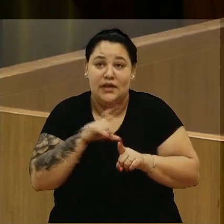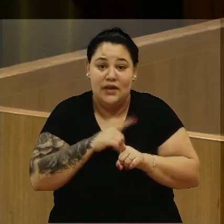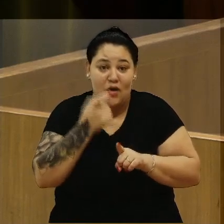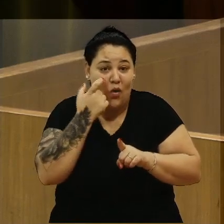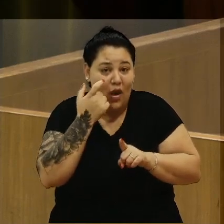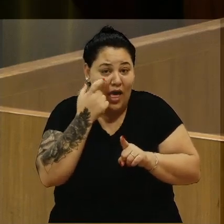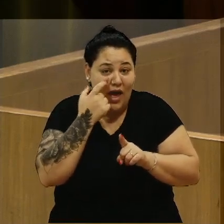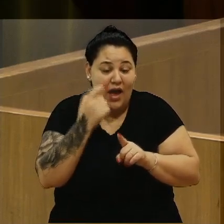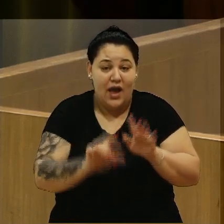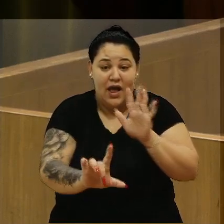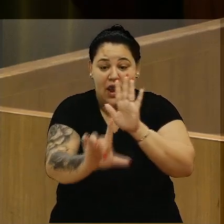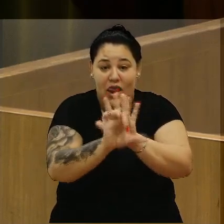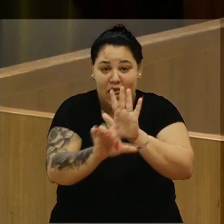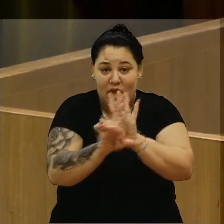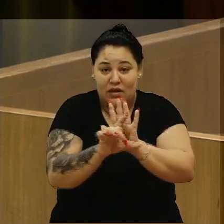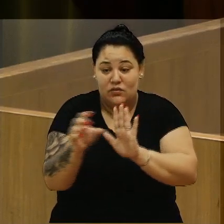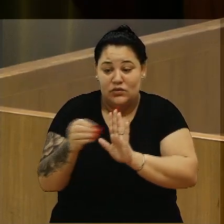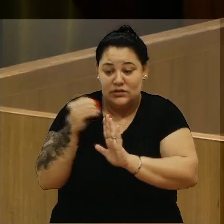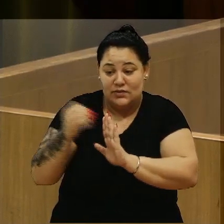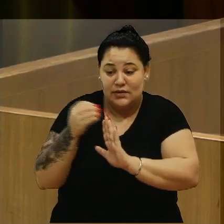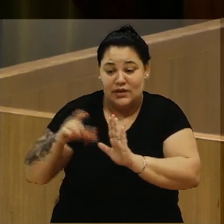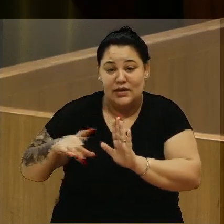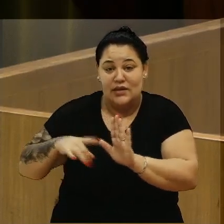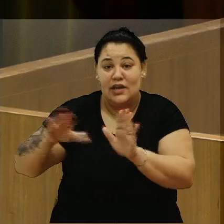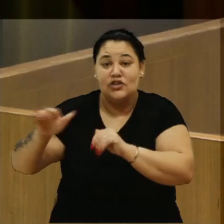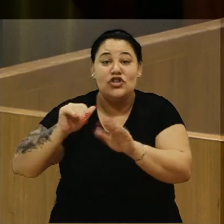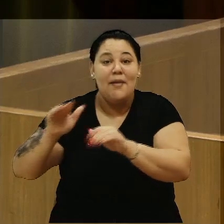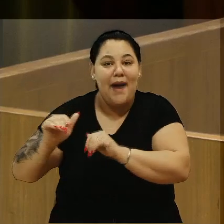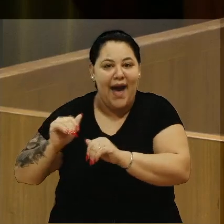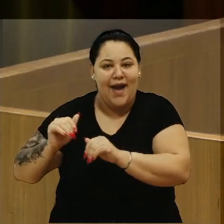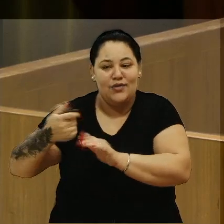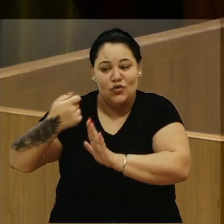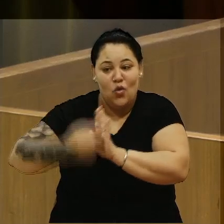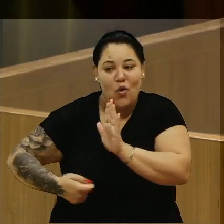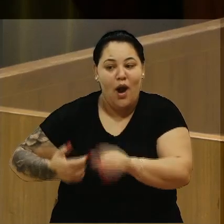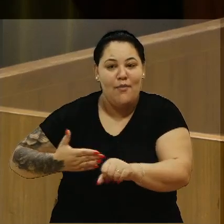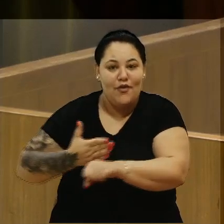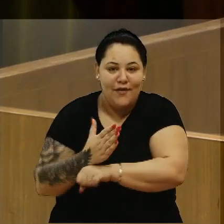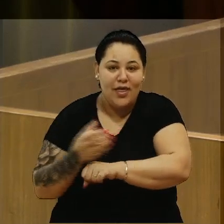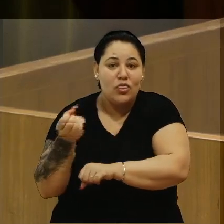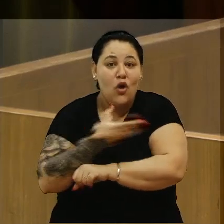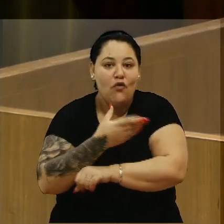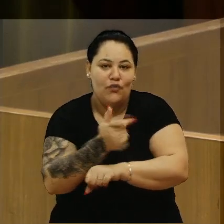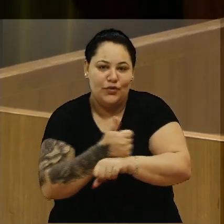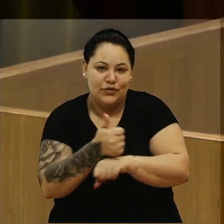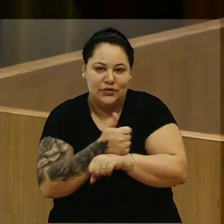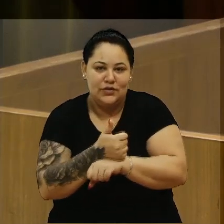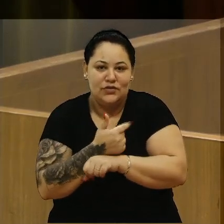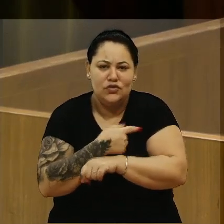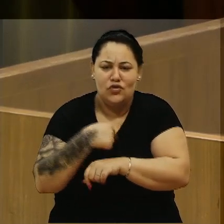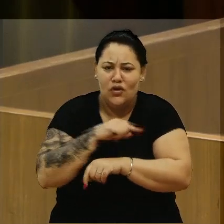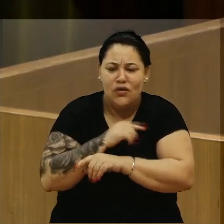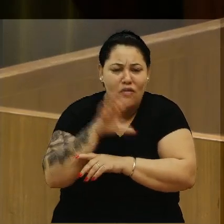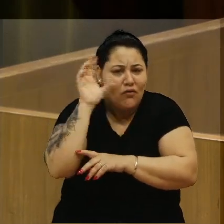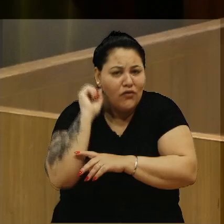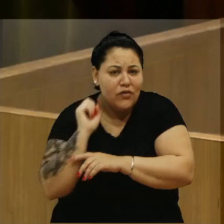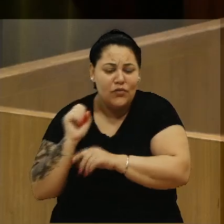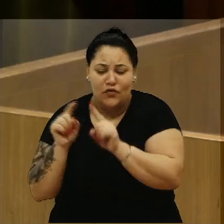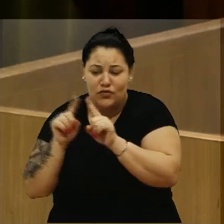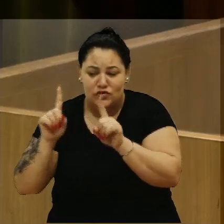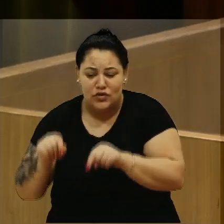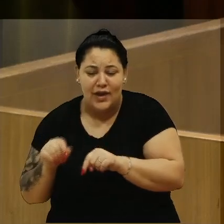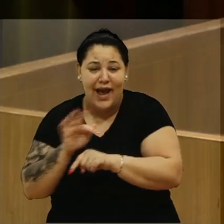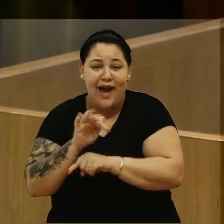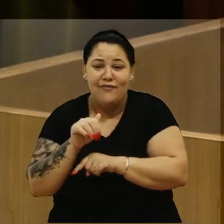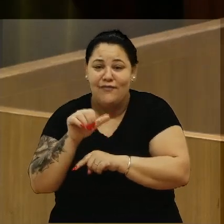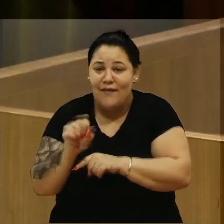da assistência, que teriam chamamentos de novos profissionais. E nós ouvimos do Rafael que não teria possibilidade da FAS chamar mais profissionais,